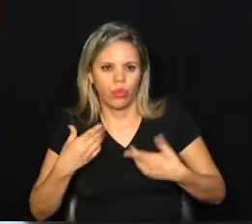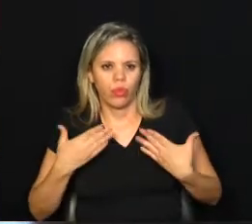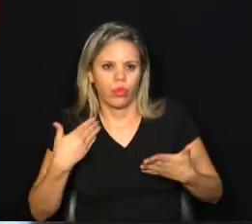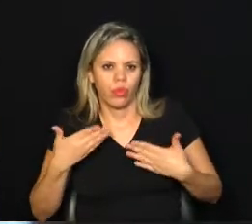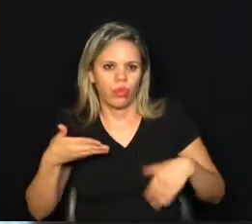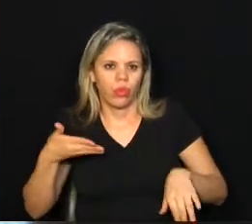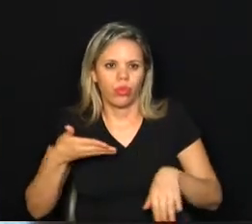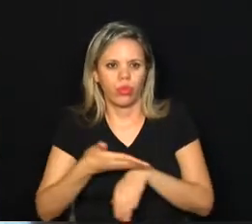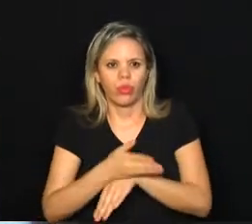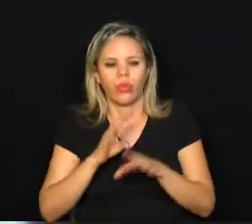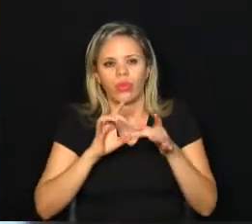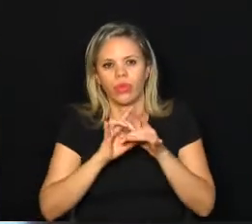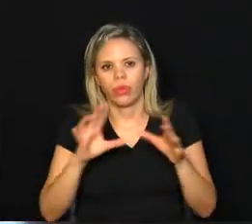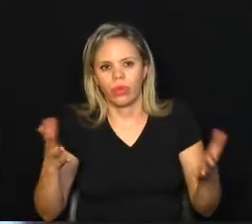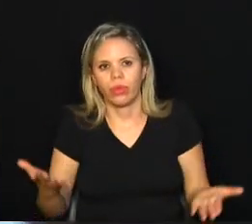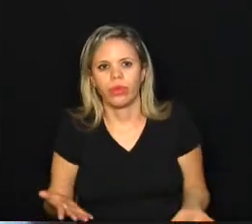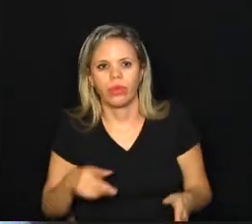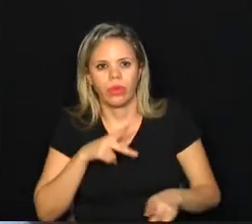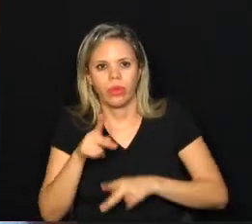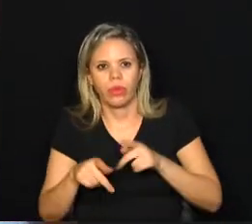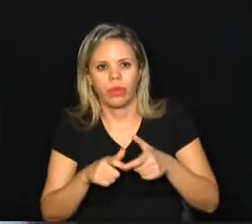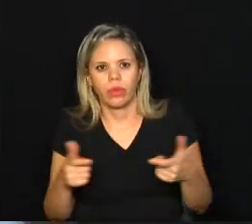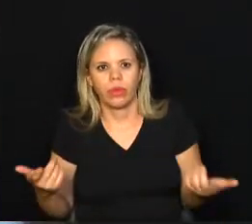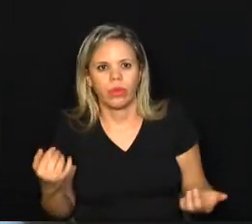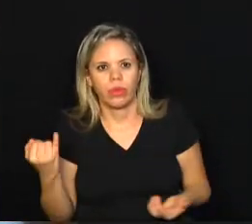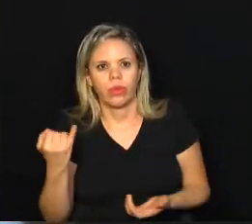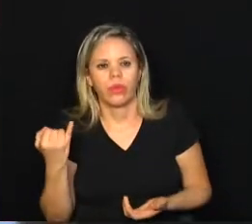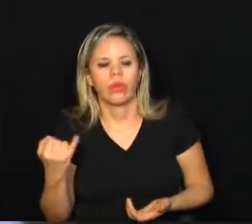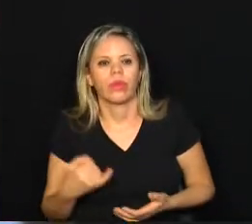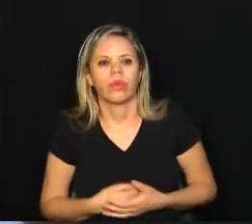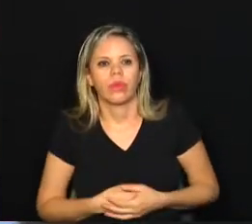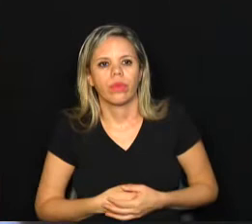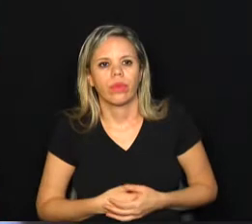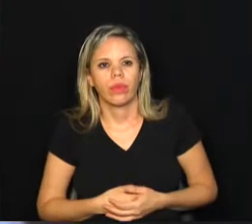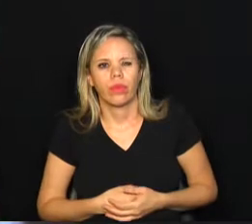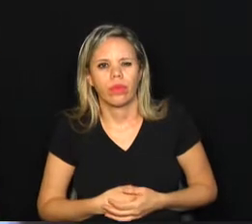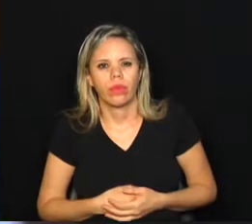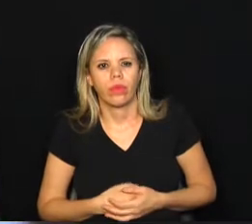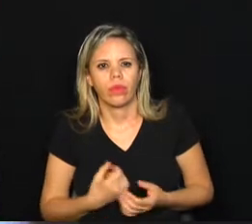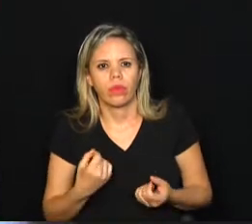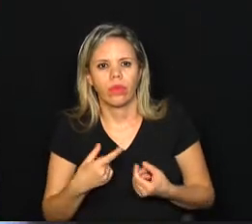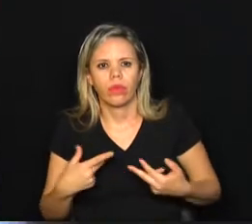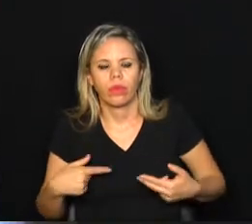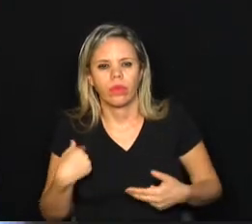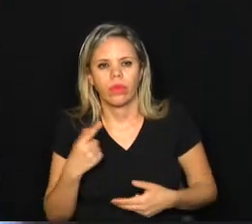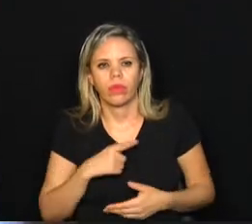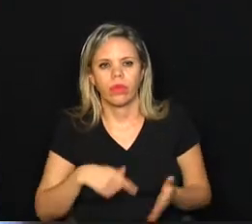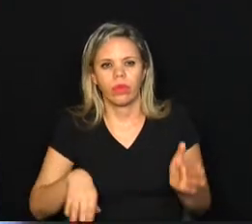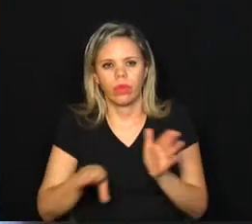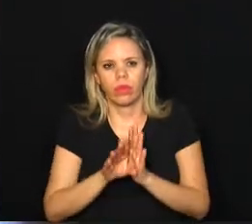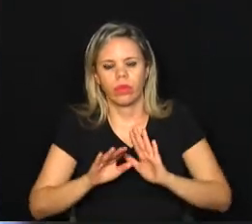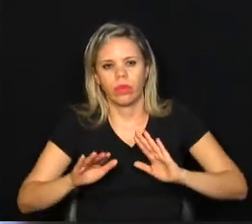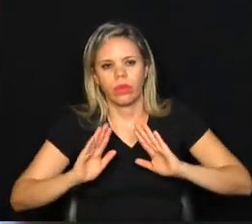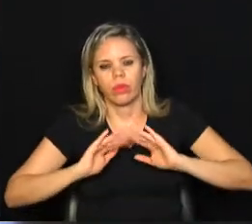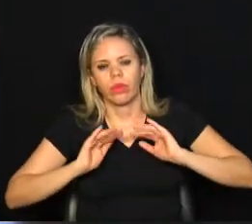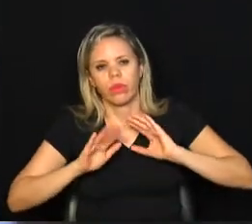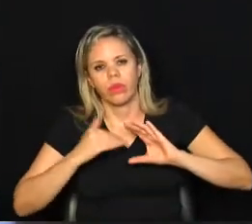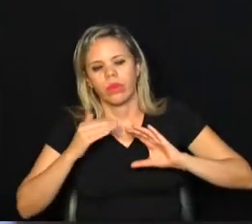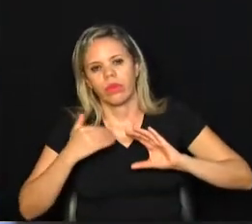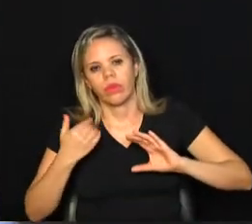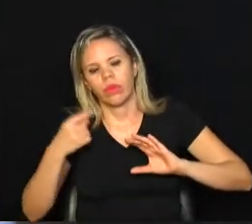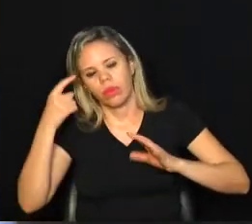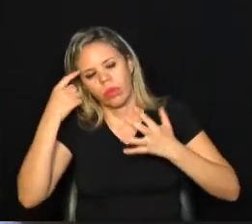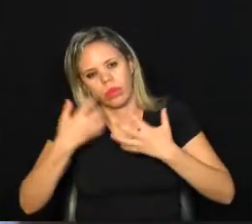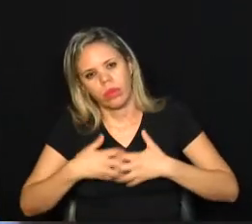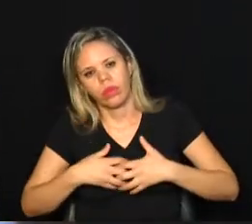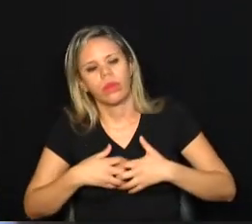acesso democrático da população é muito pertinente. E uma das coisas que tem chegado até mim, né, que eu acho que a gente poderia